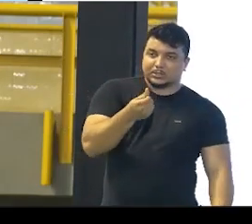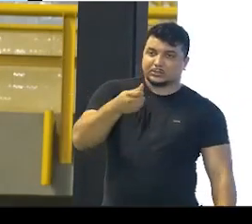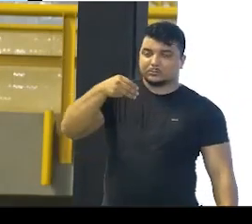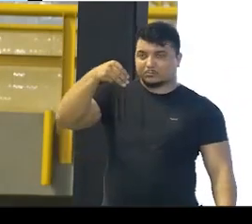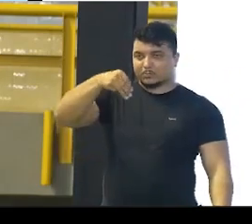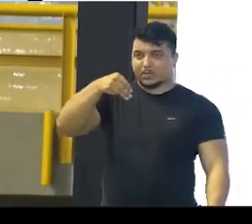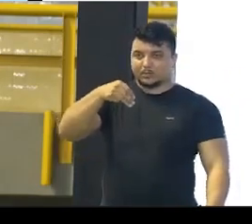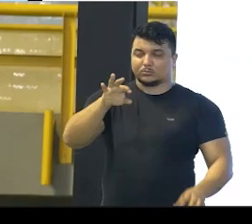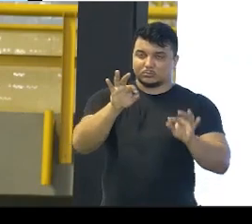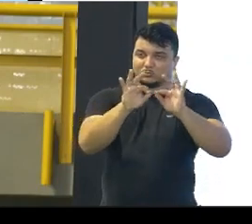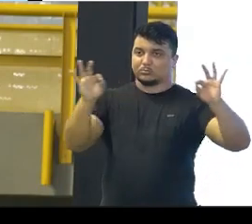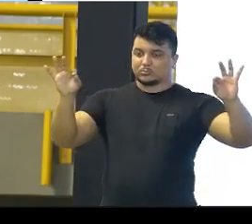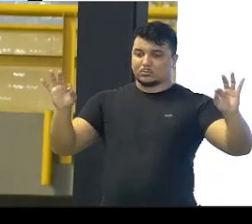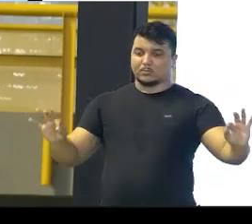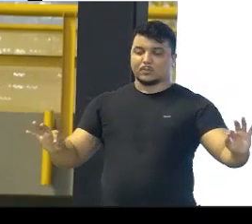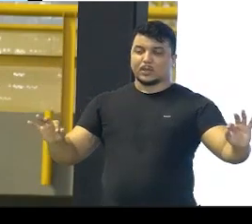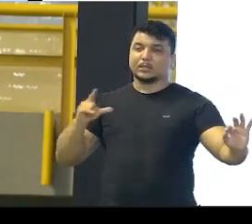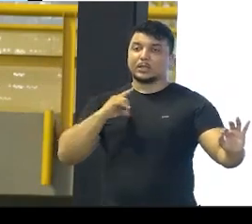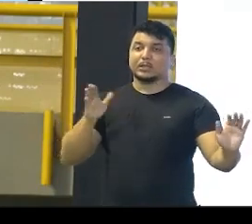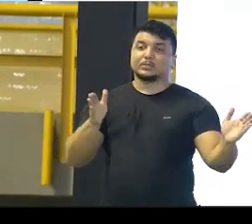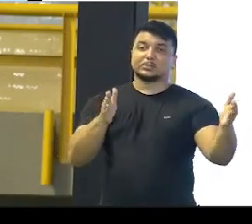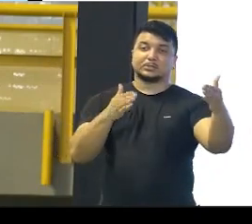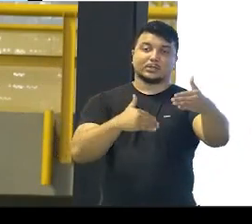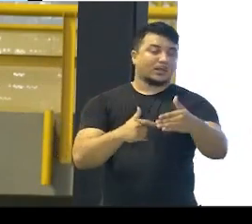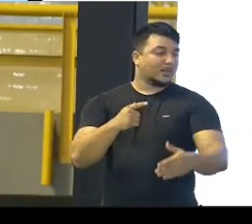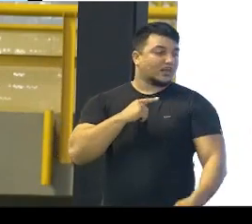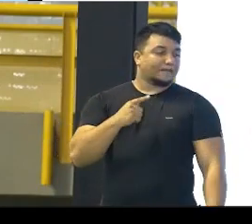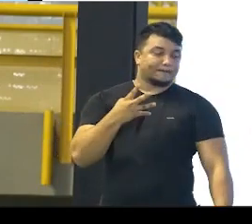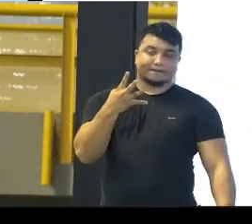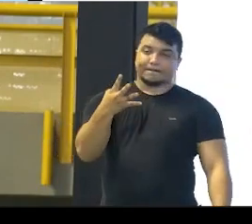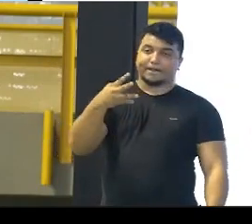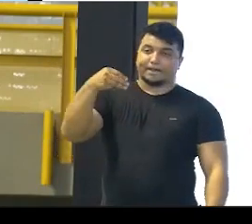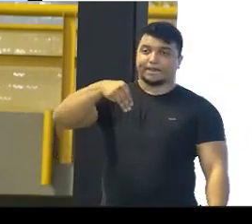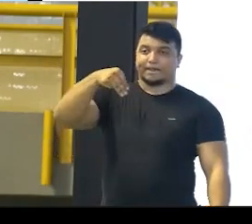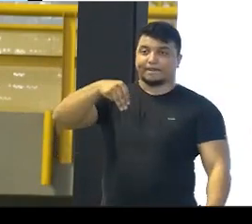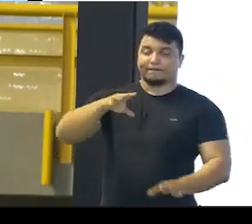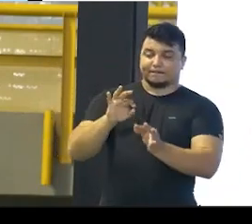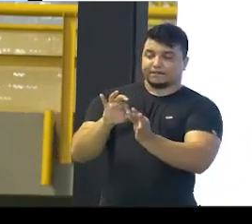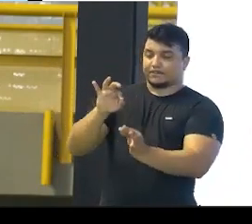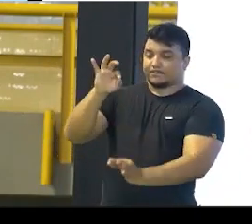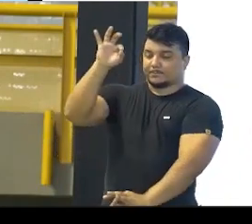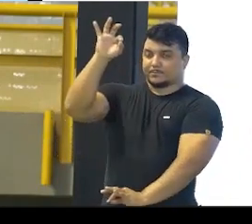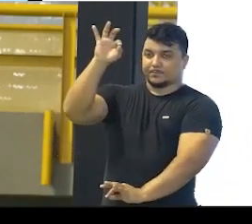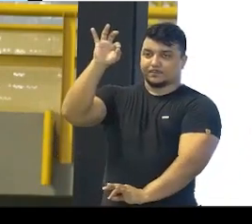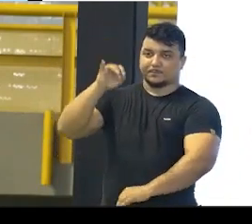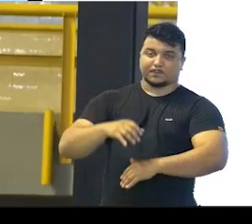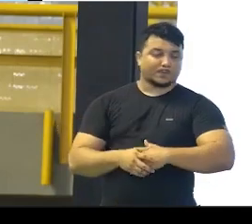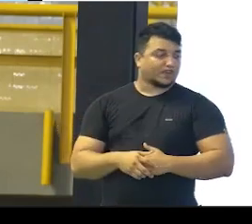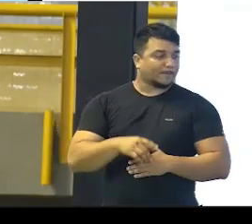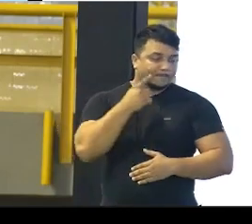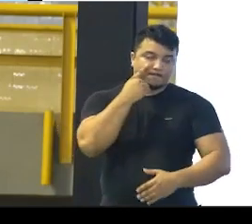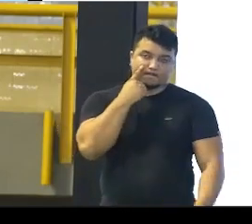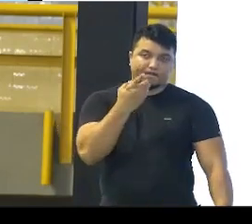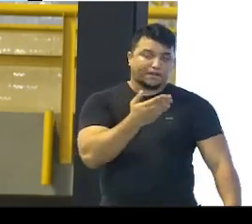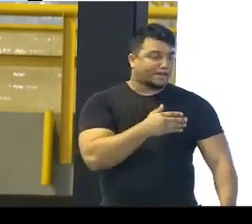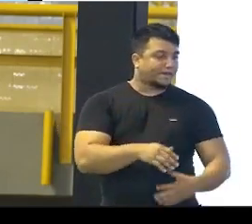ter essa noção. Quando você diz um terreno de 200 metros quadrados, um